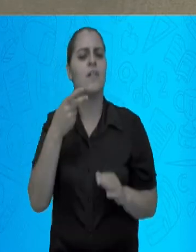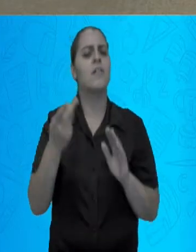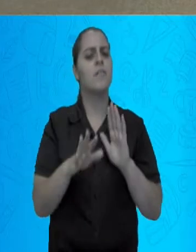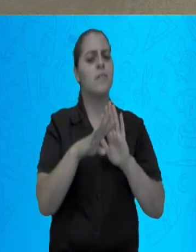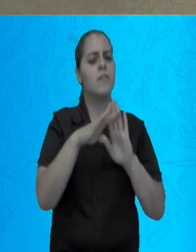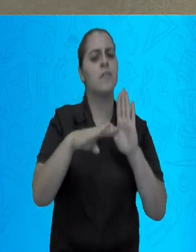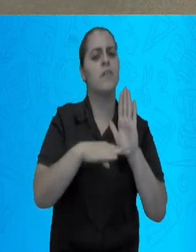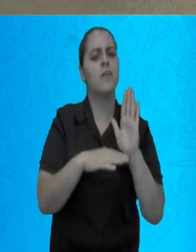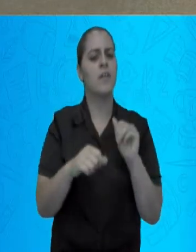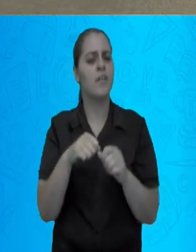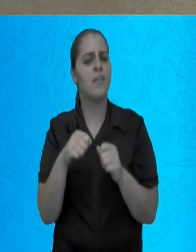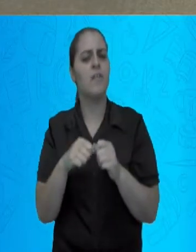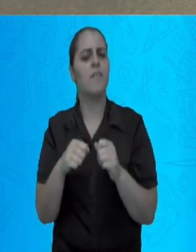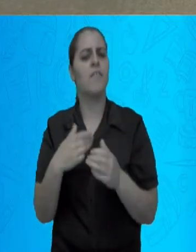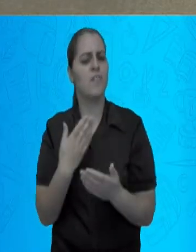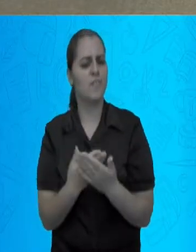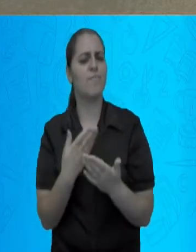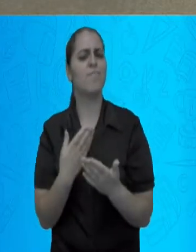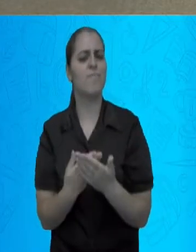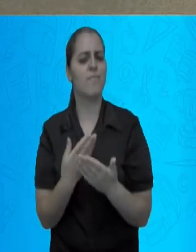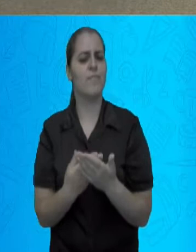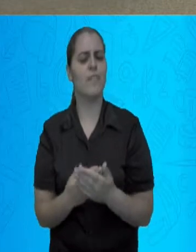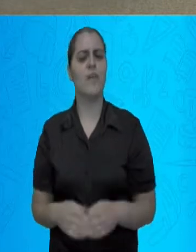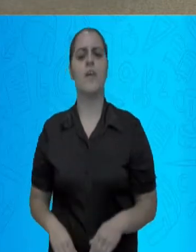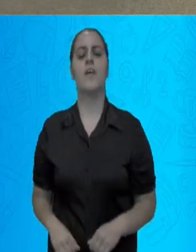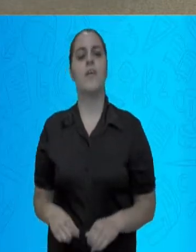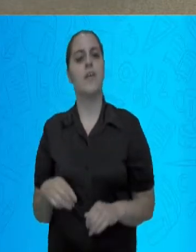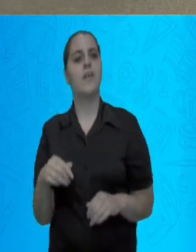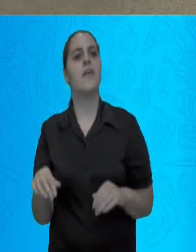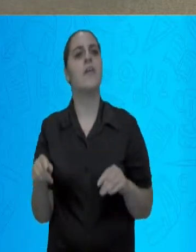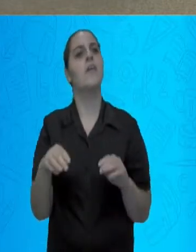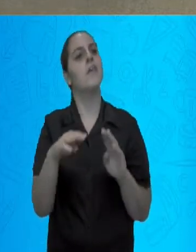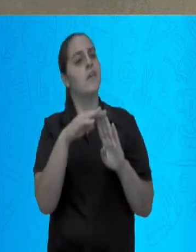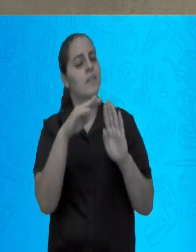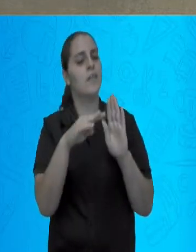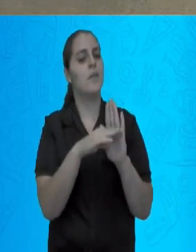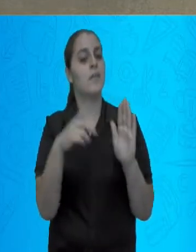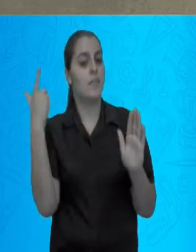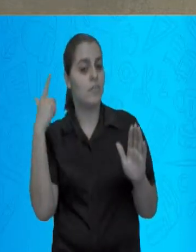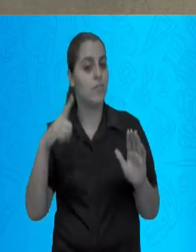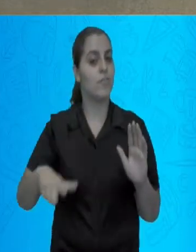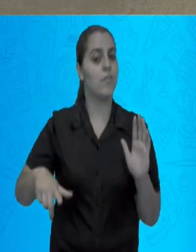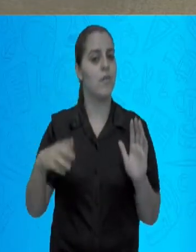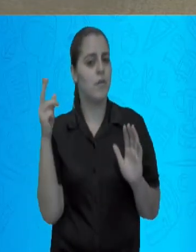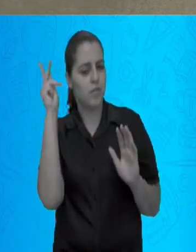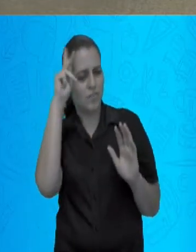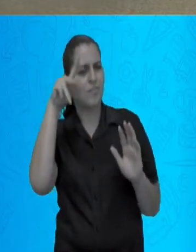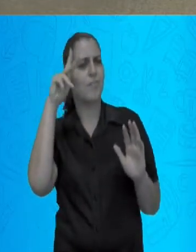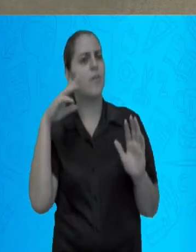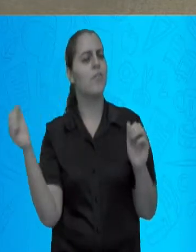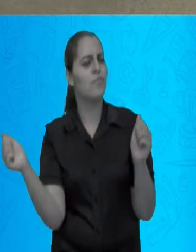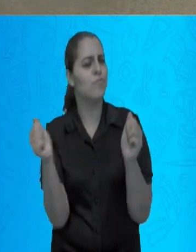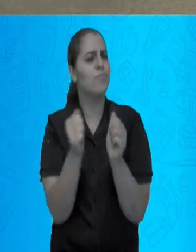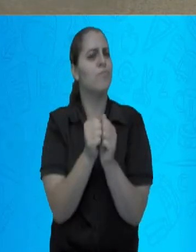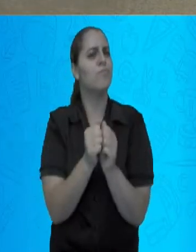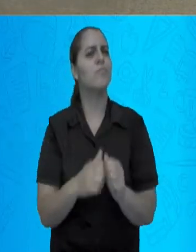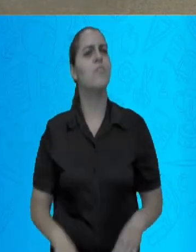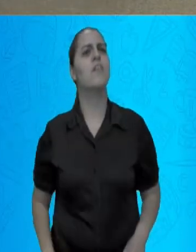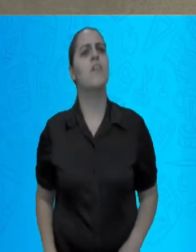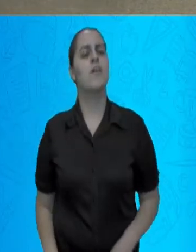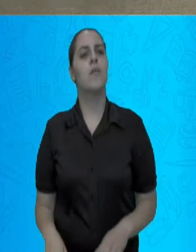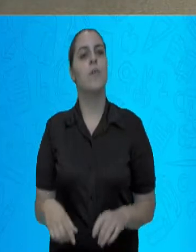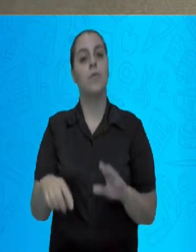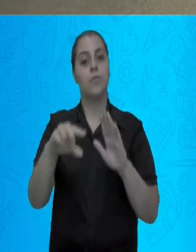fez e estudou uma tabela? E ela está aqui novamente para a gente relembrar. Vamos então, junto comigo?